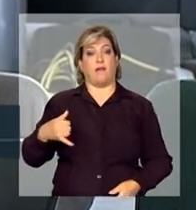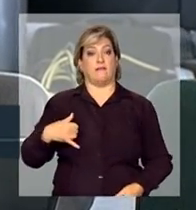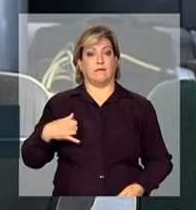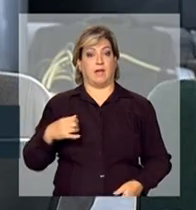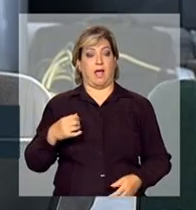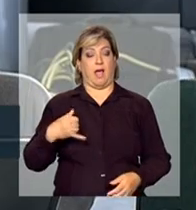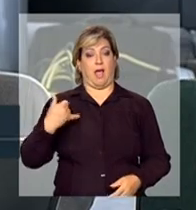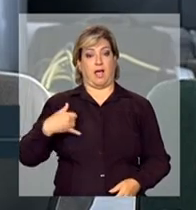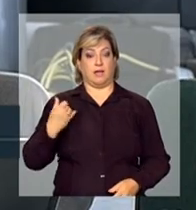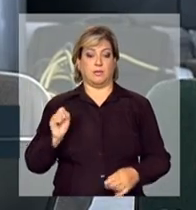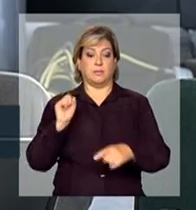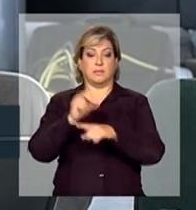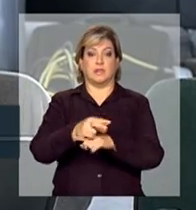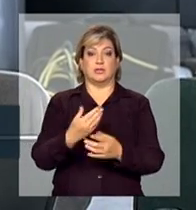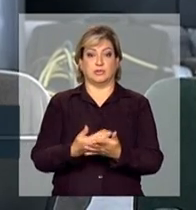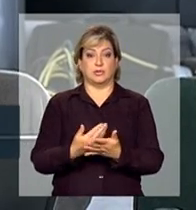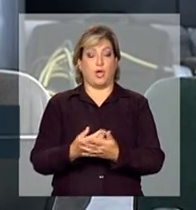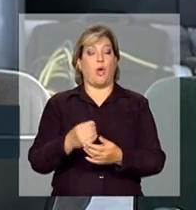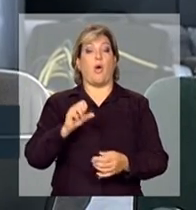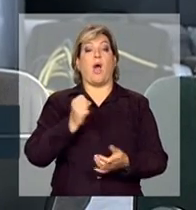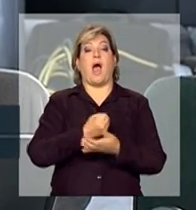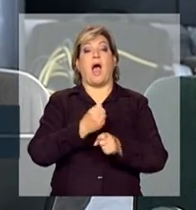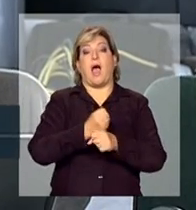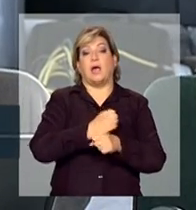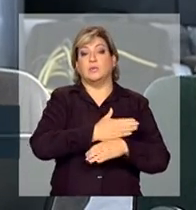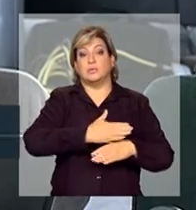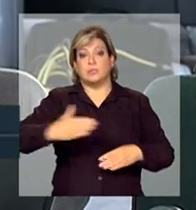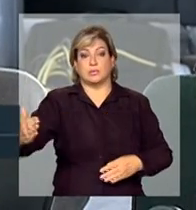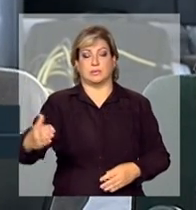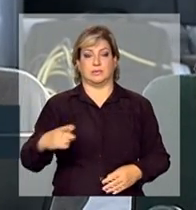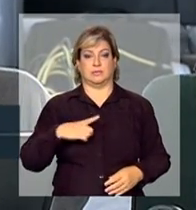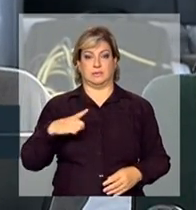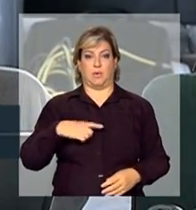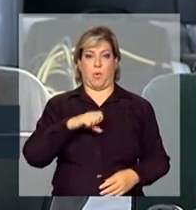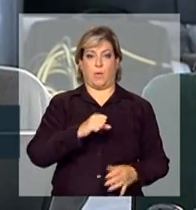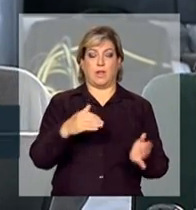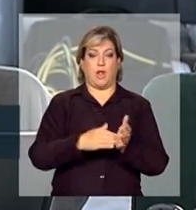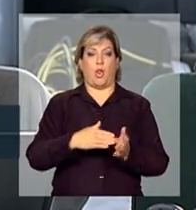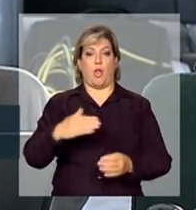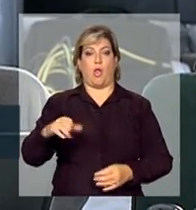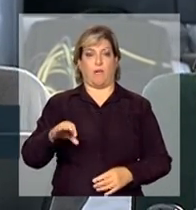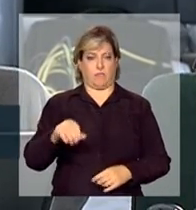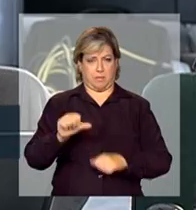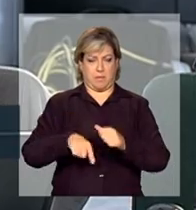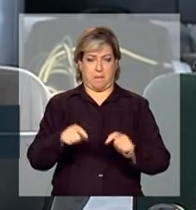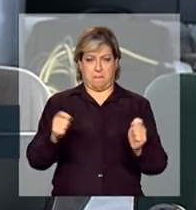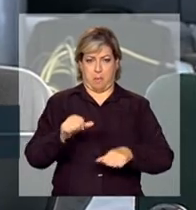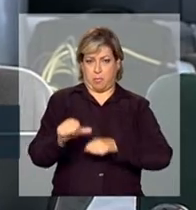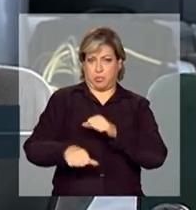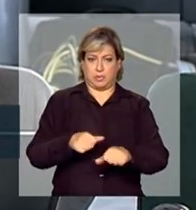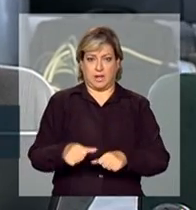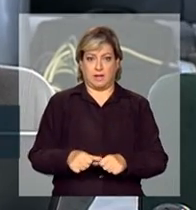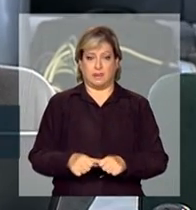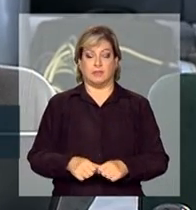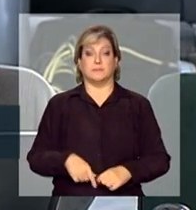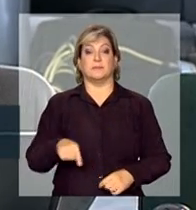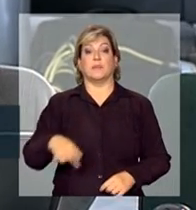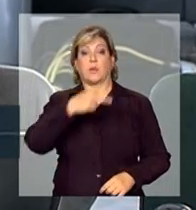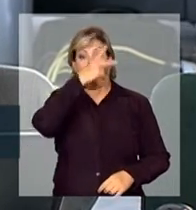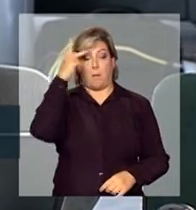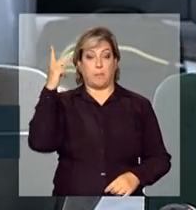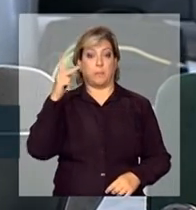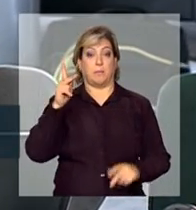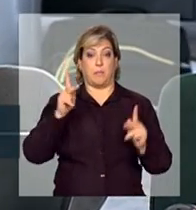desse passivo e uma segunda pergunta o governo hoje tem políticas públicas para lidar com esse passivo nós temos uma população